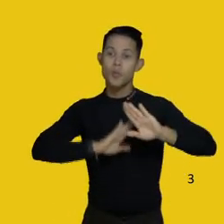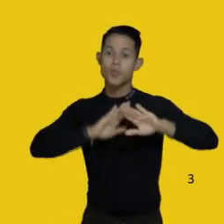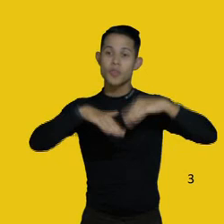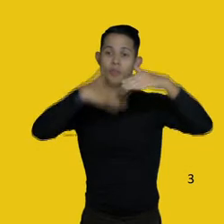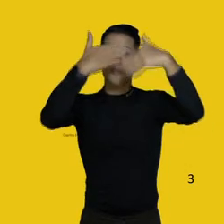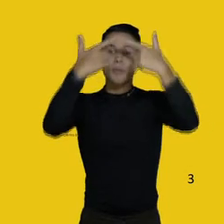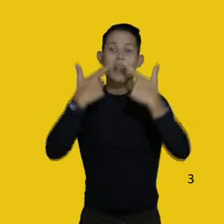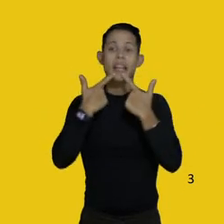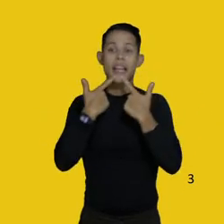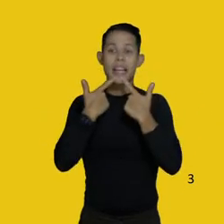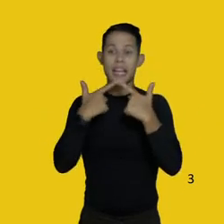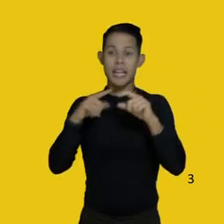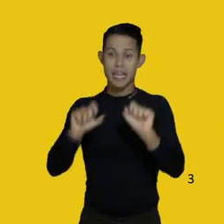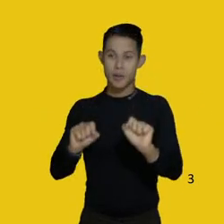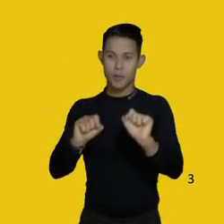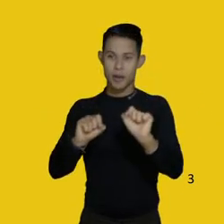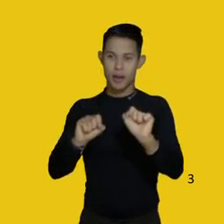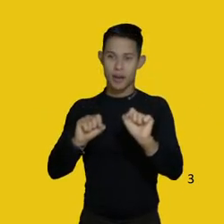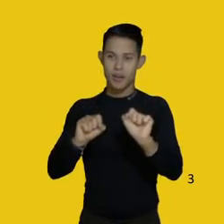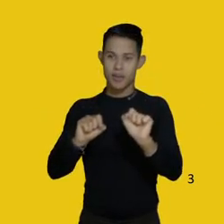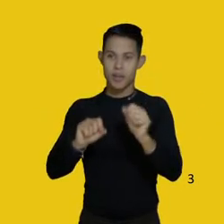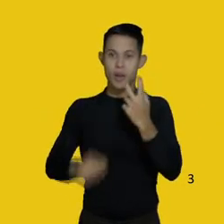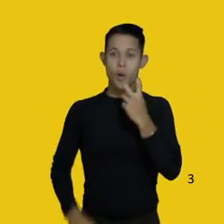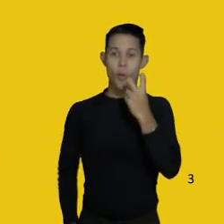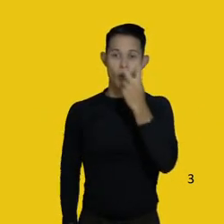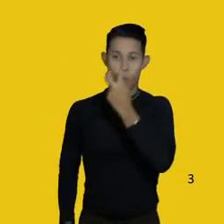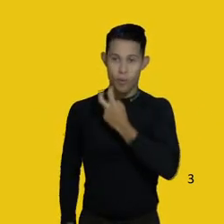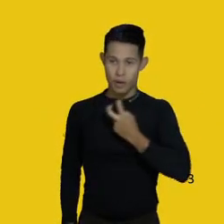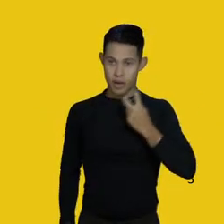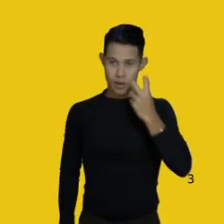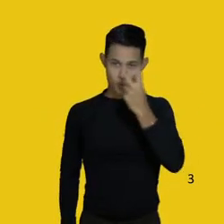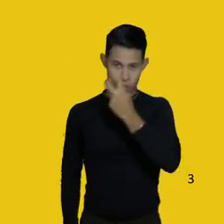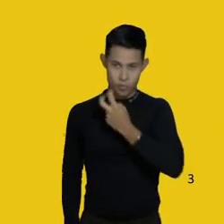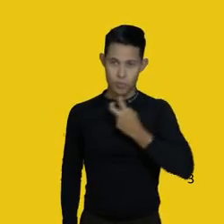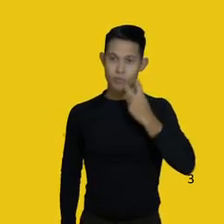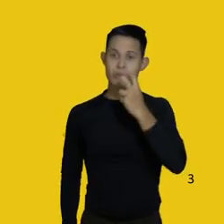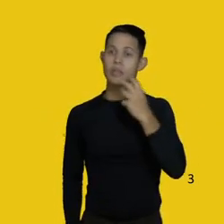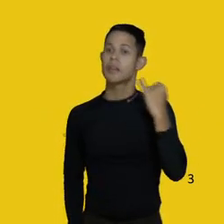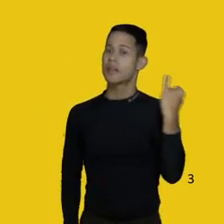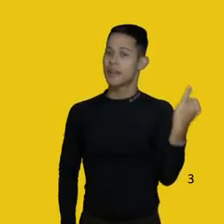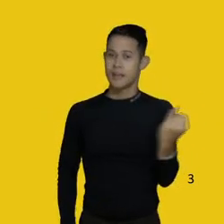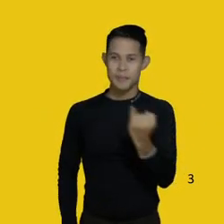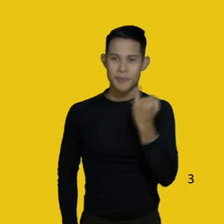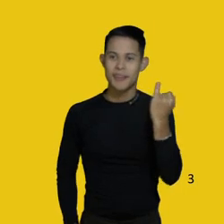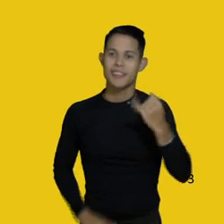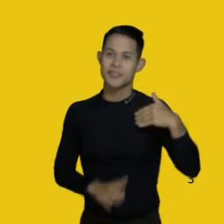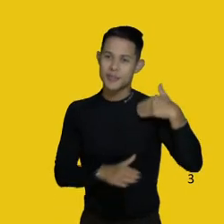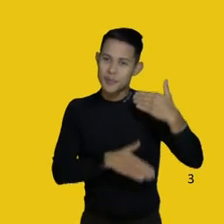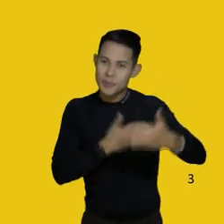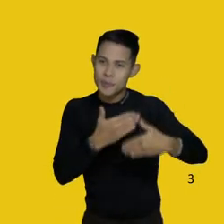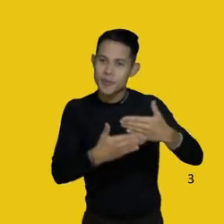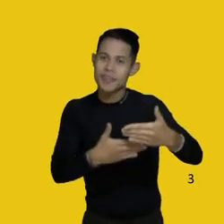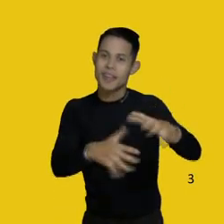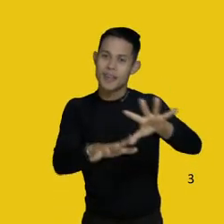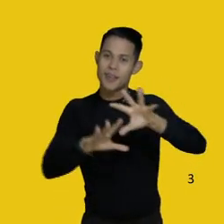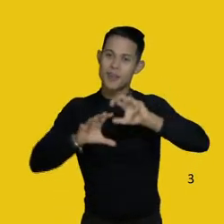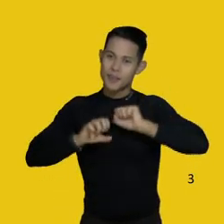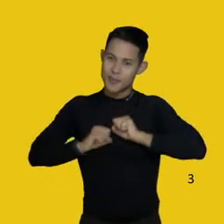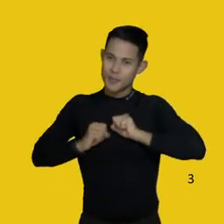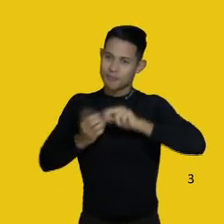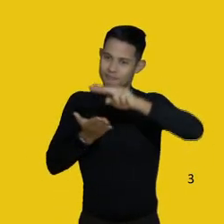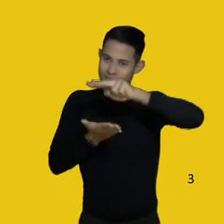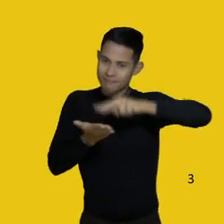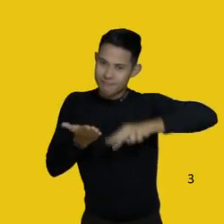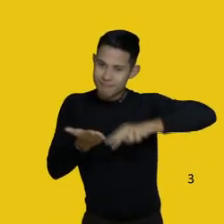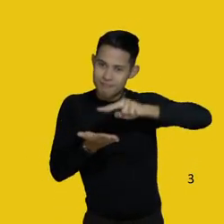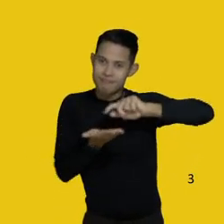oral é super importante nesse processo da aquisição da leitura e da escrita então ã por isso que na